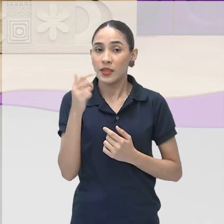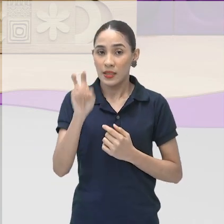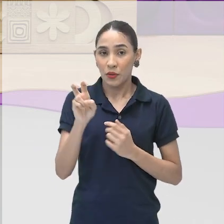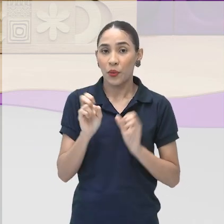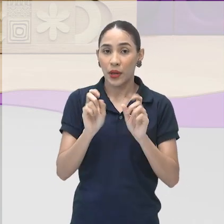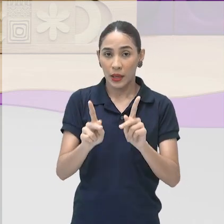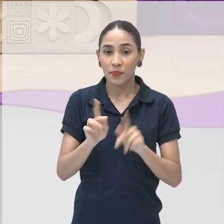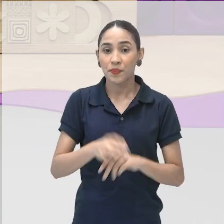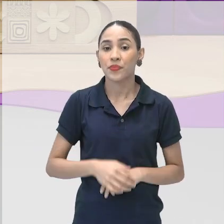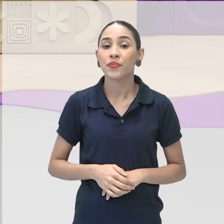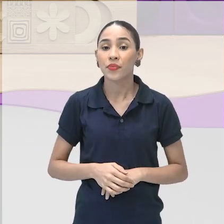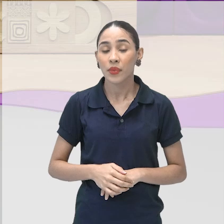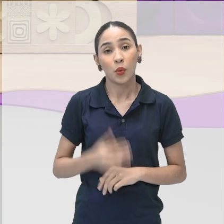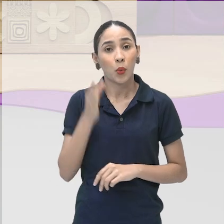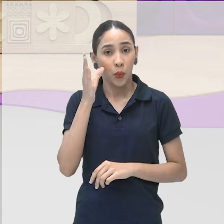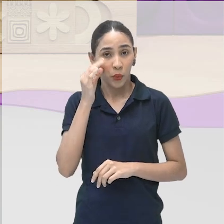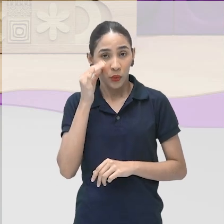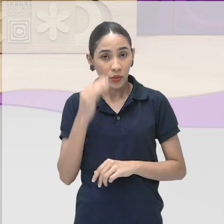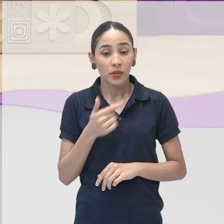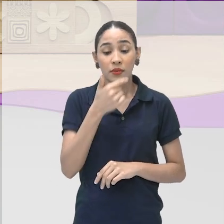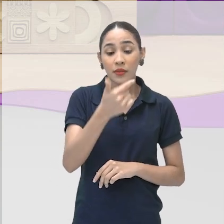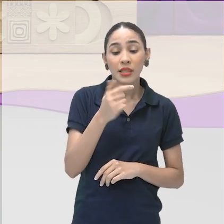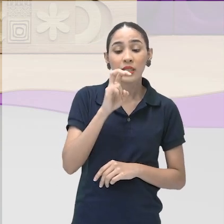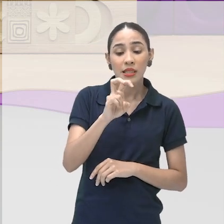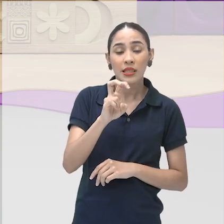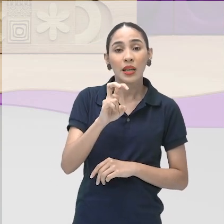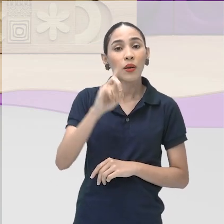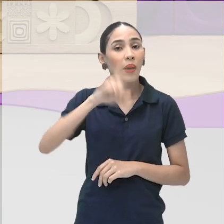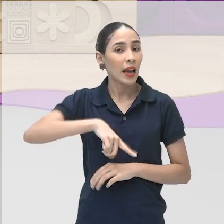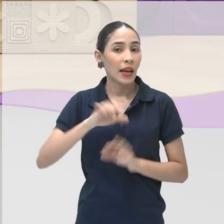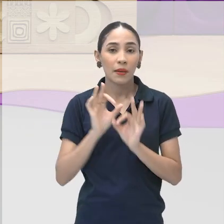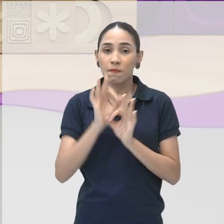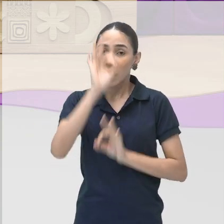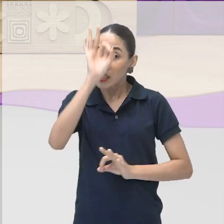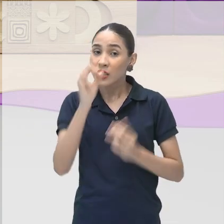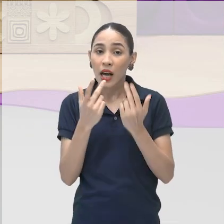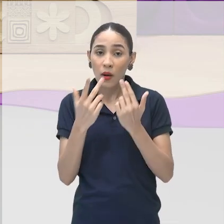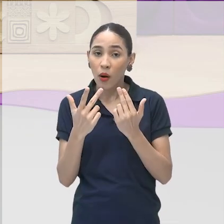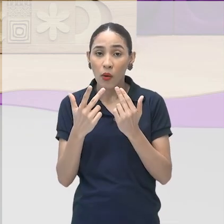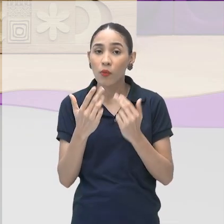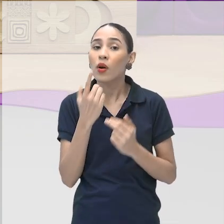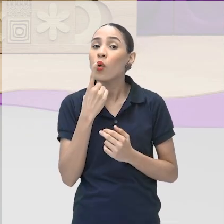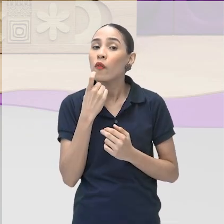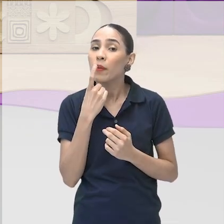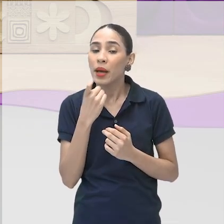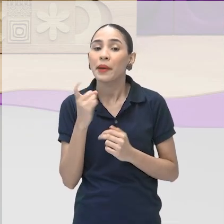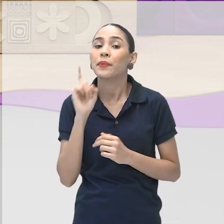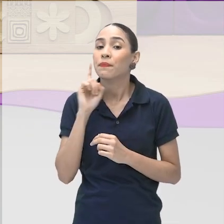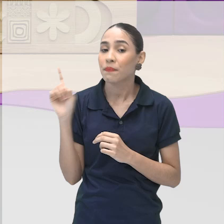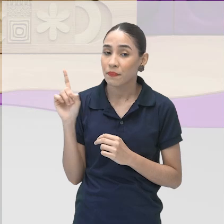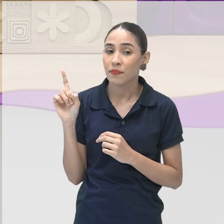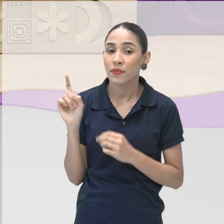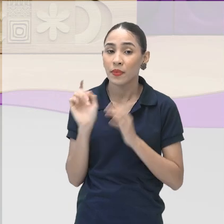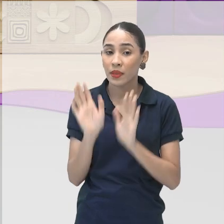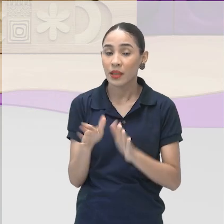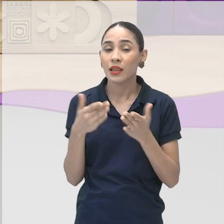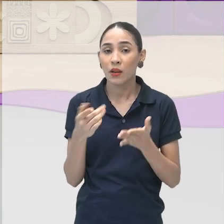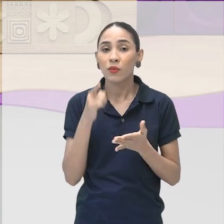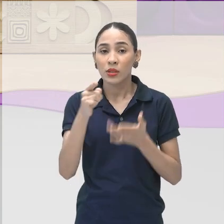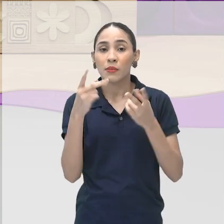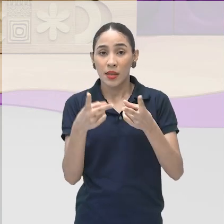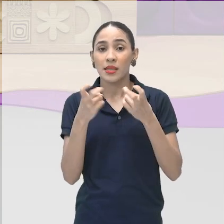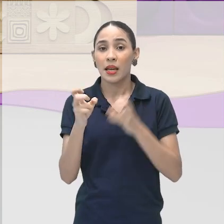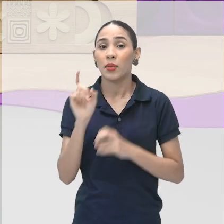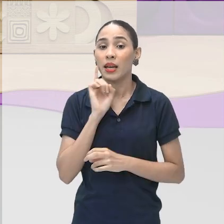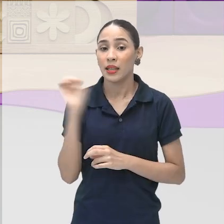certo? Olha só que curioso, 25 é a mesma medida do quadrado vermelho, né? Então, vocês estão